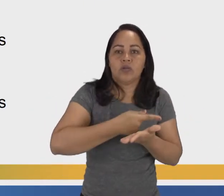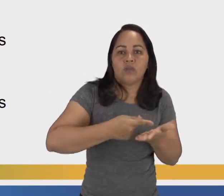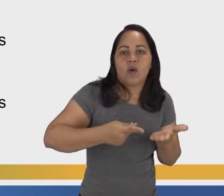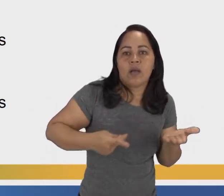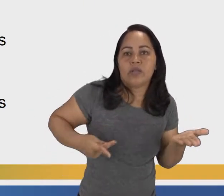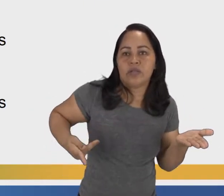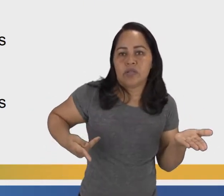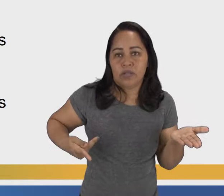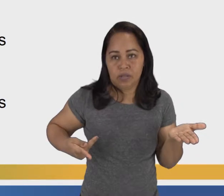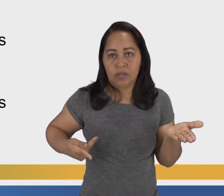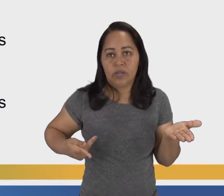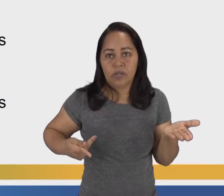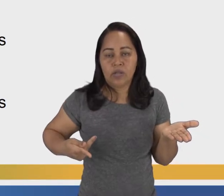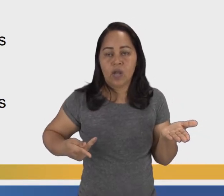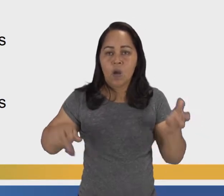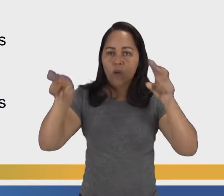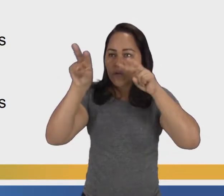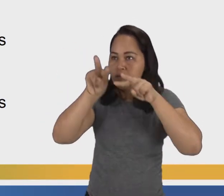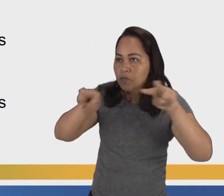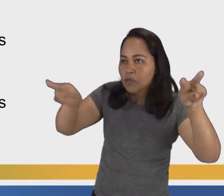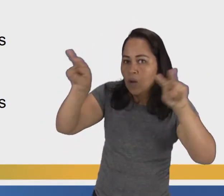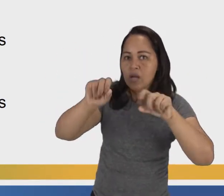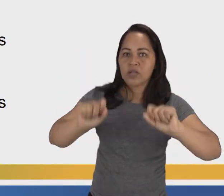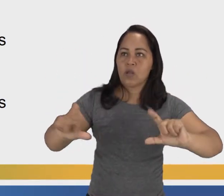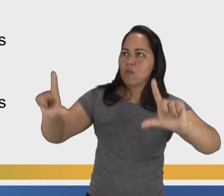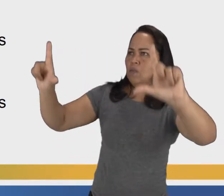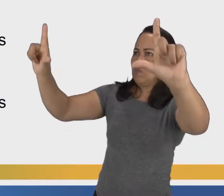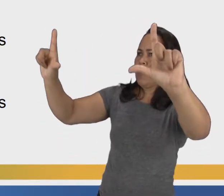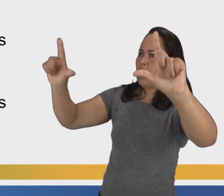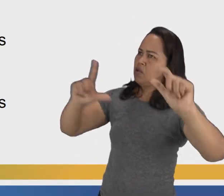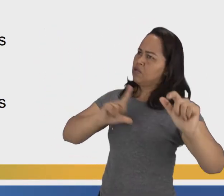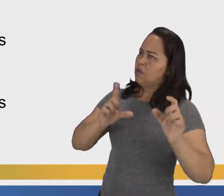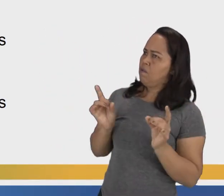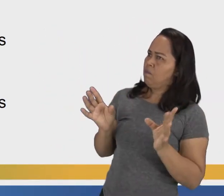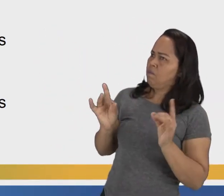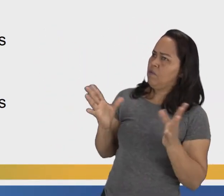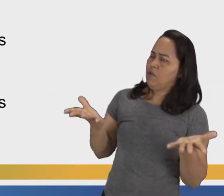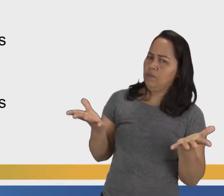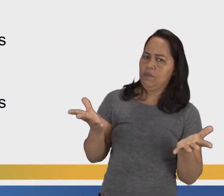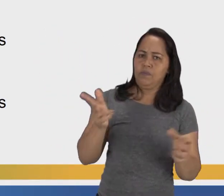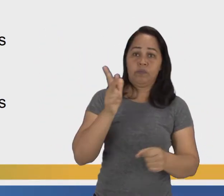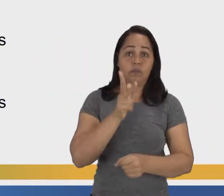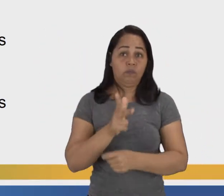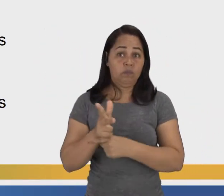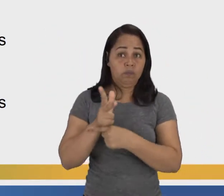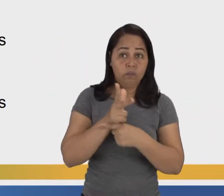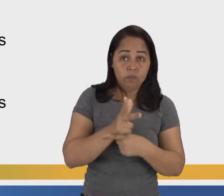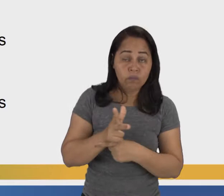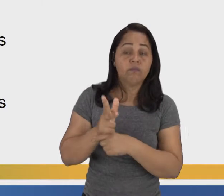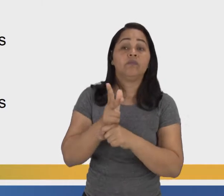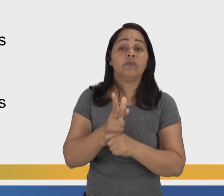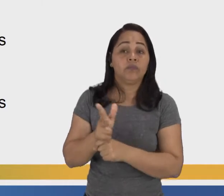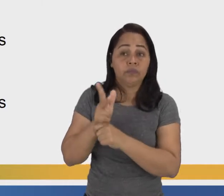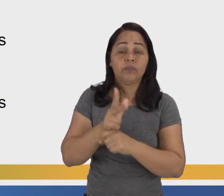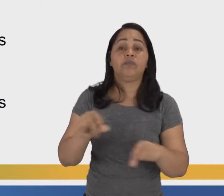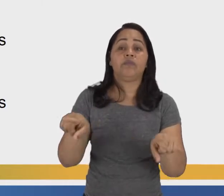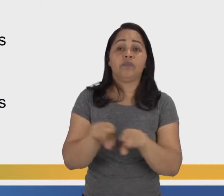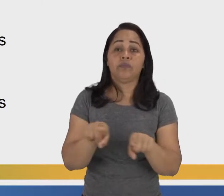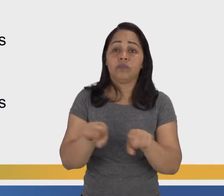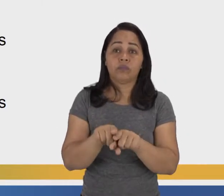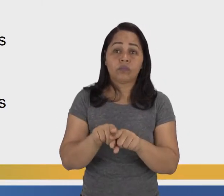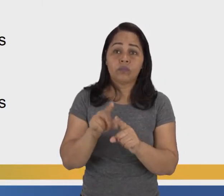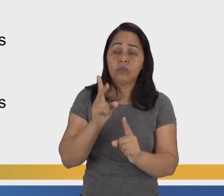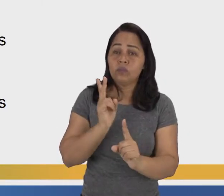poesias, visuais, como os outdoors, os vídeos, e multimodais vai englobar uma série de